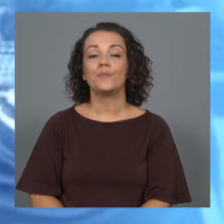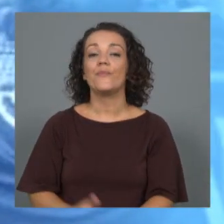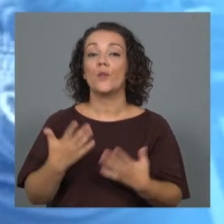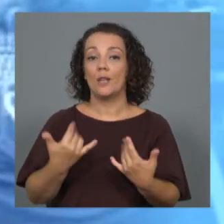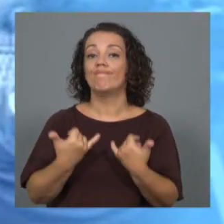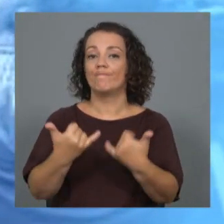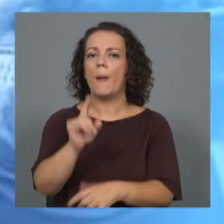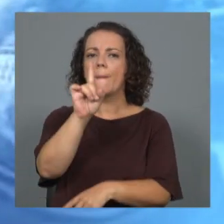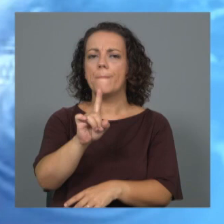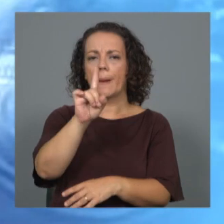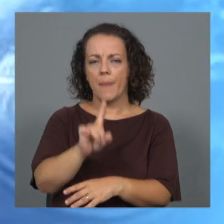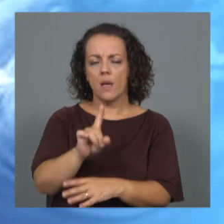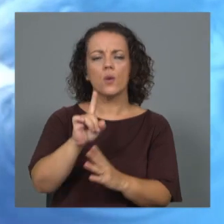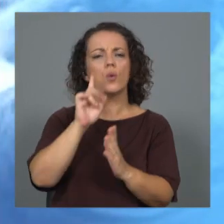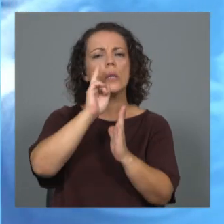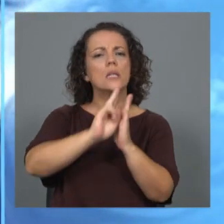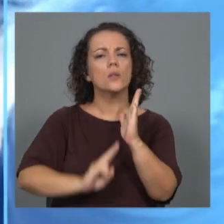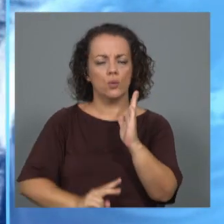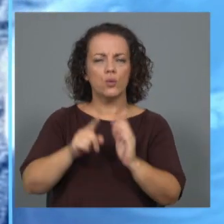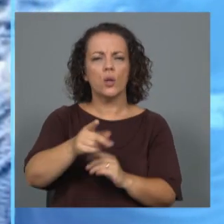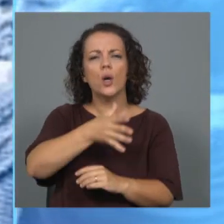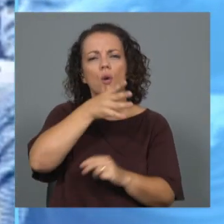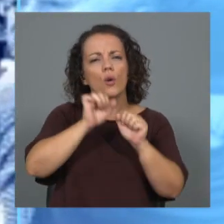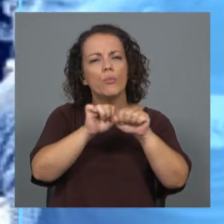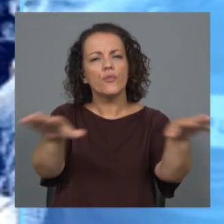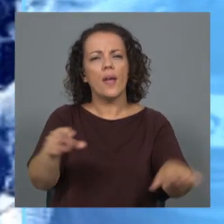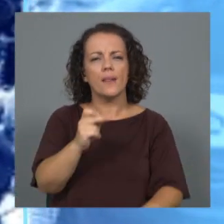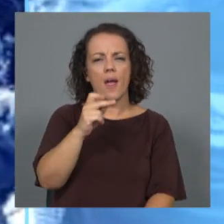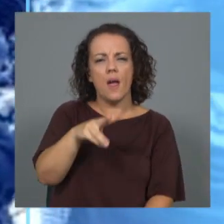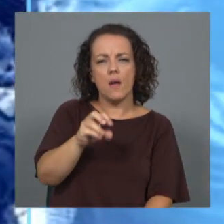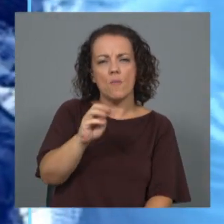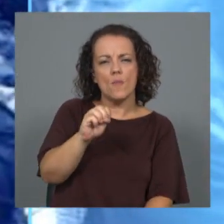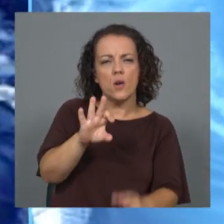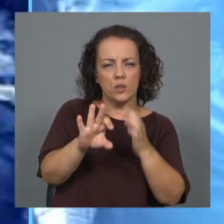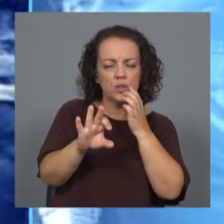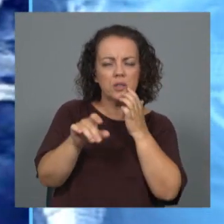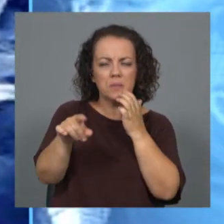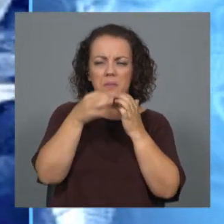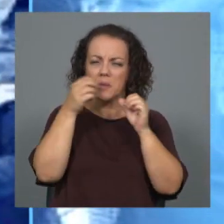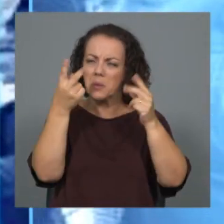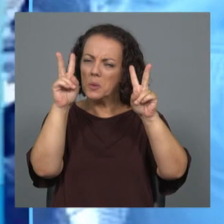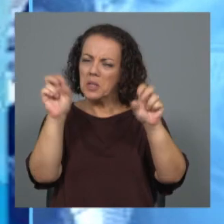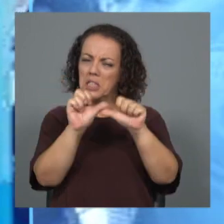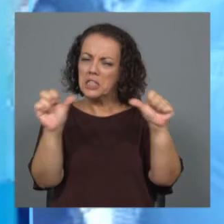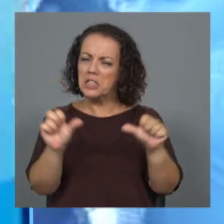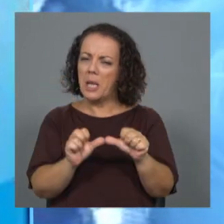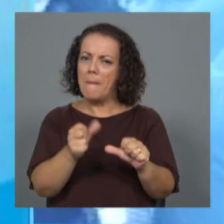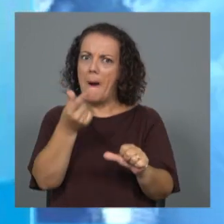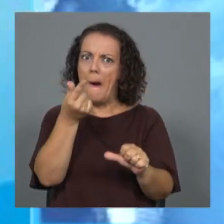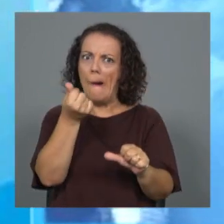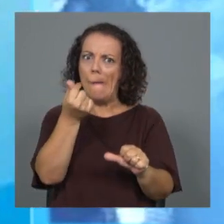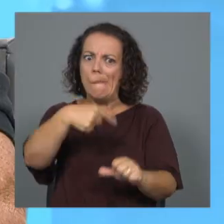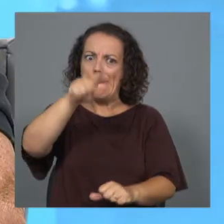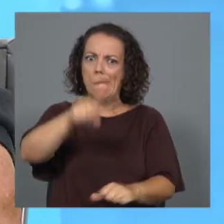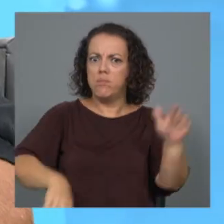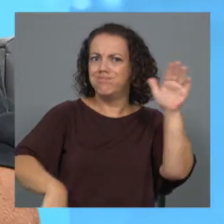do profeta Amós, fala-nos aí quase de um sistema, não sei, capitalista levado ao extremo. Pois, capitalista